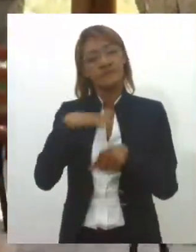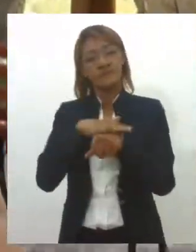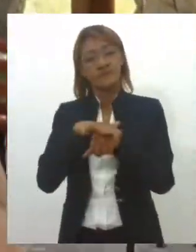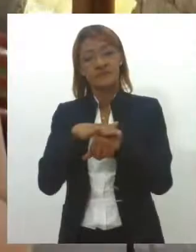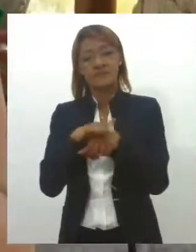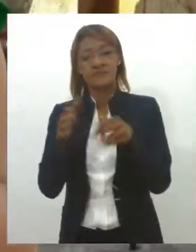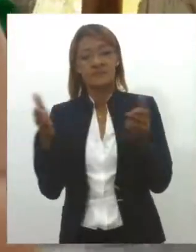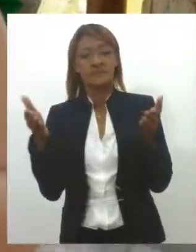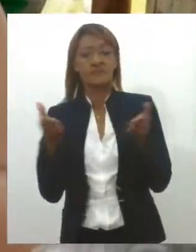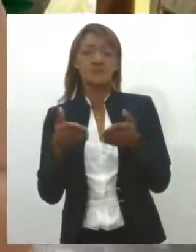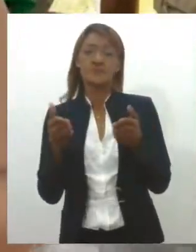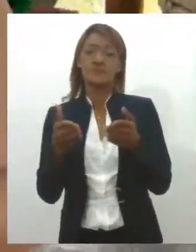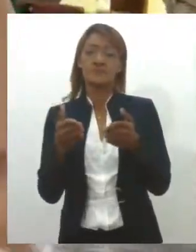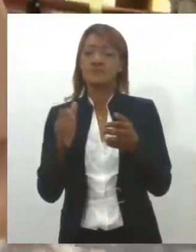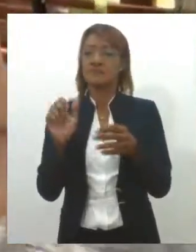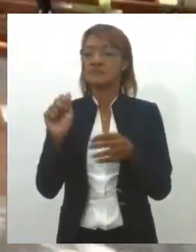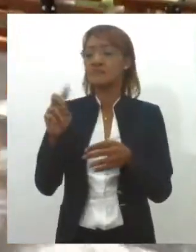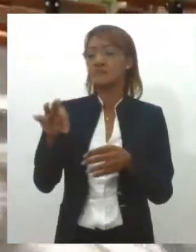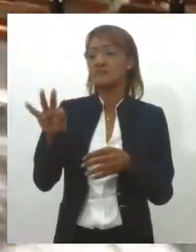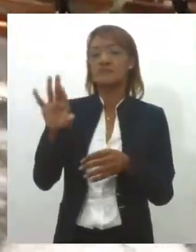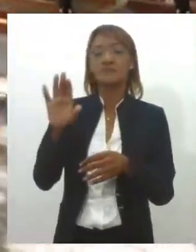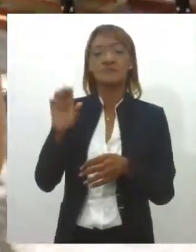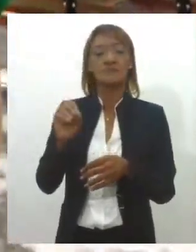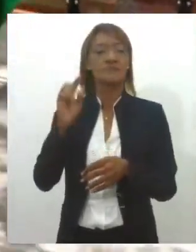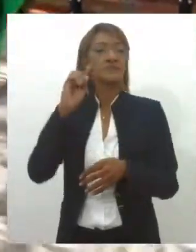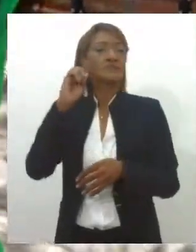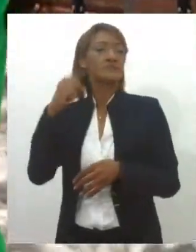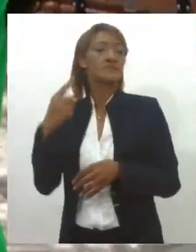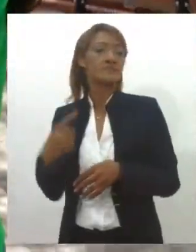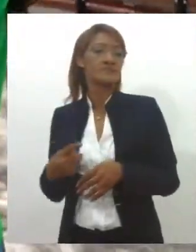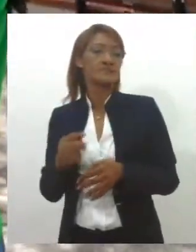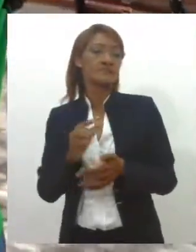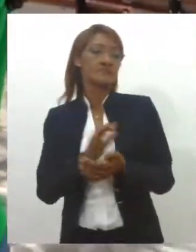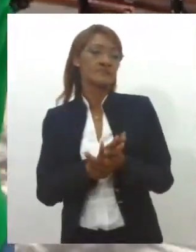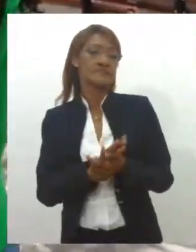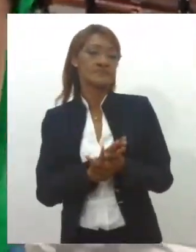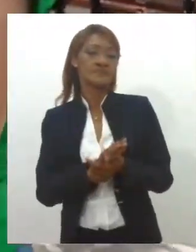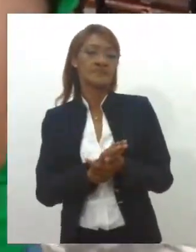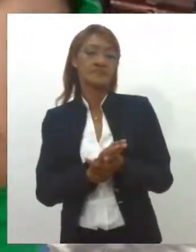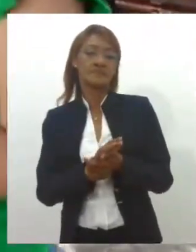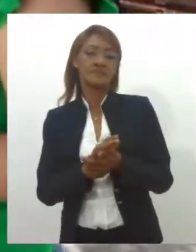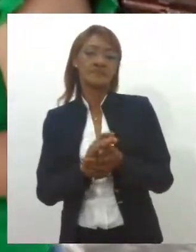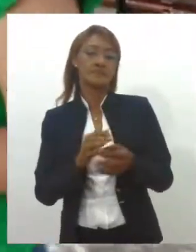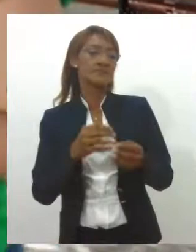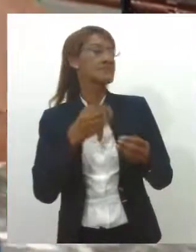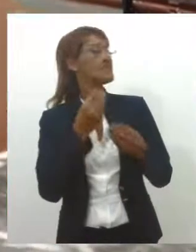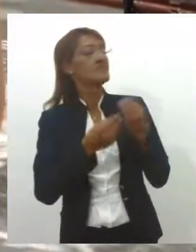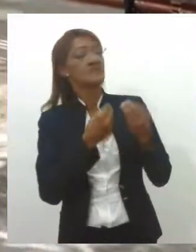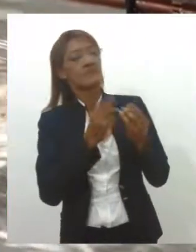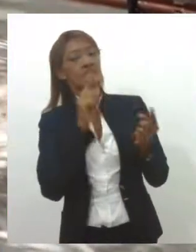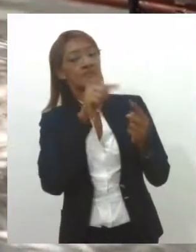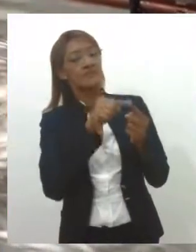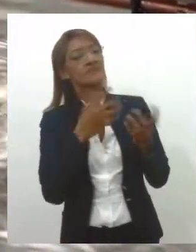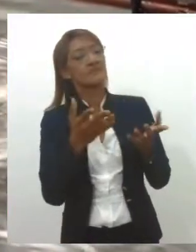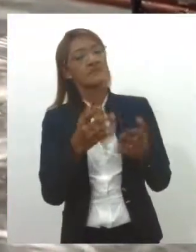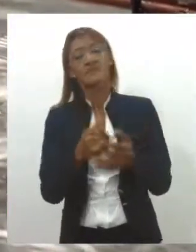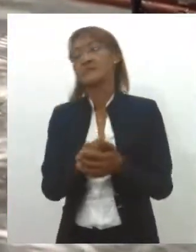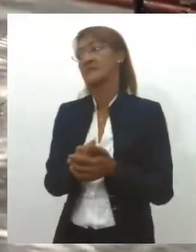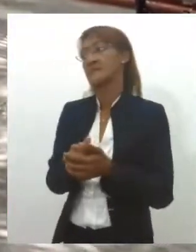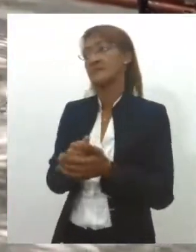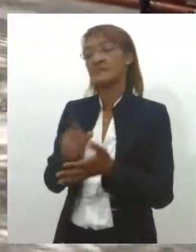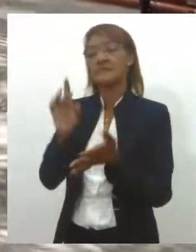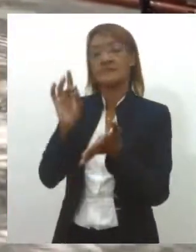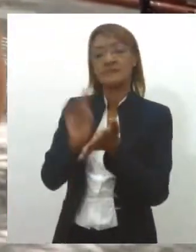que é o Antônio Camilo é advogado e escritor como é que funciona essa obra Qual o intuito dessa obra na